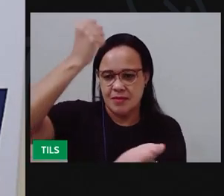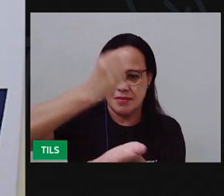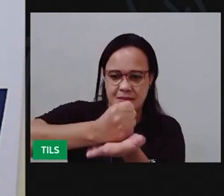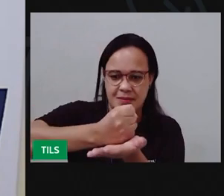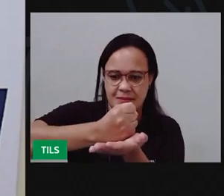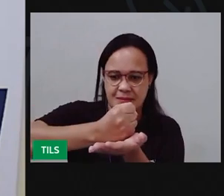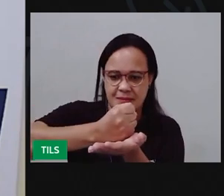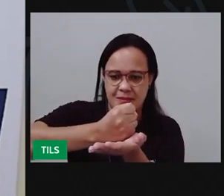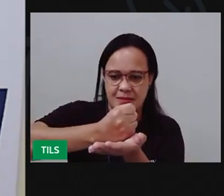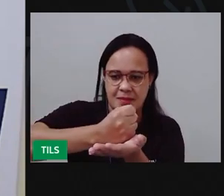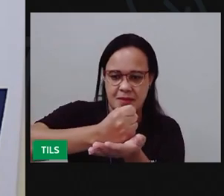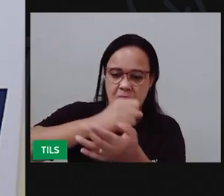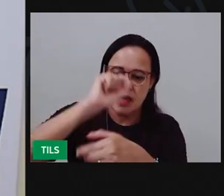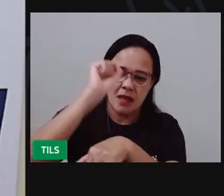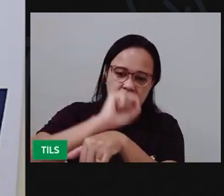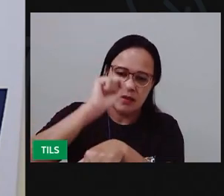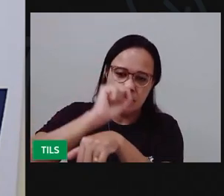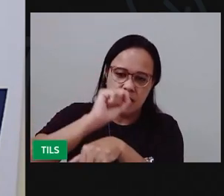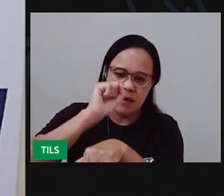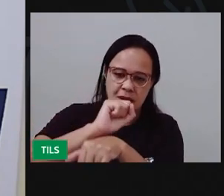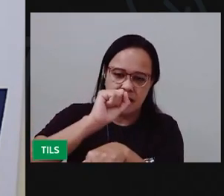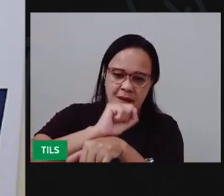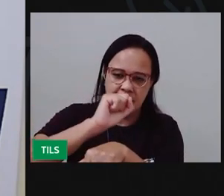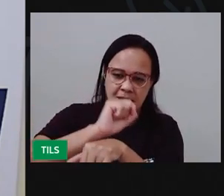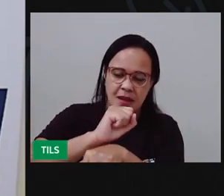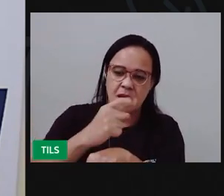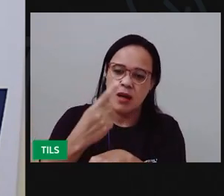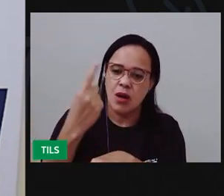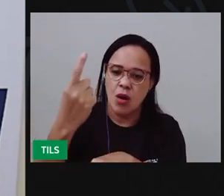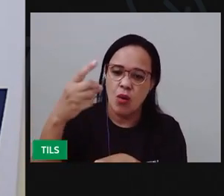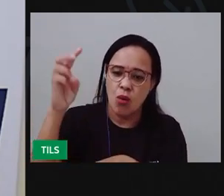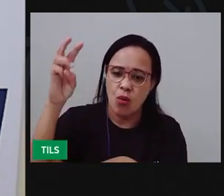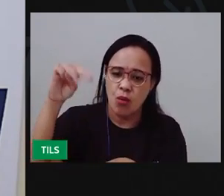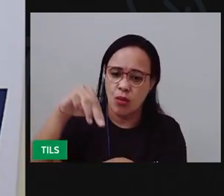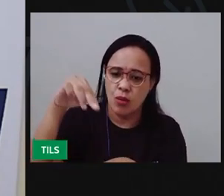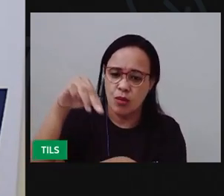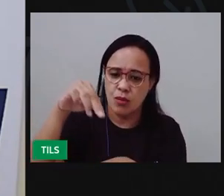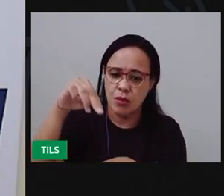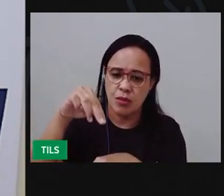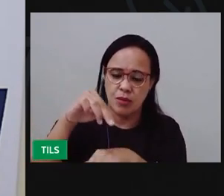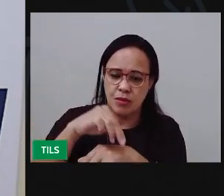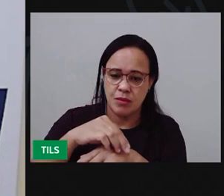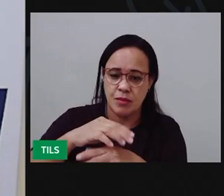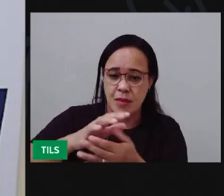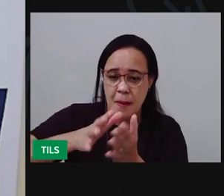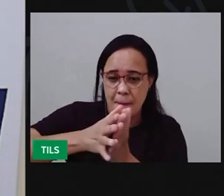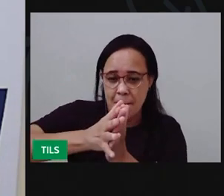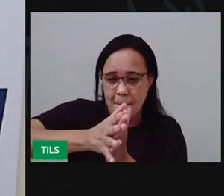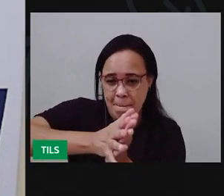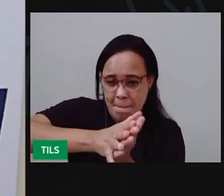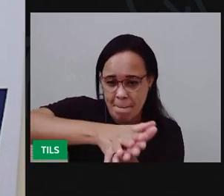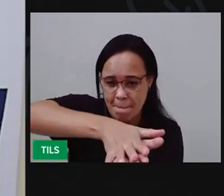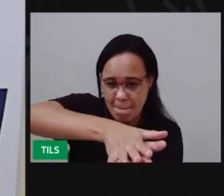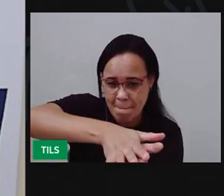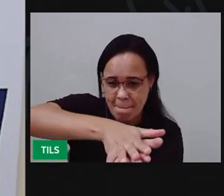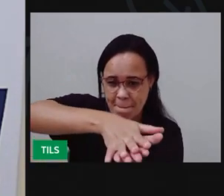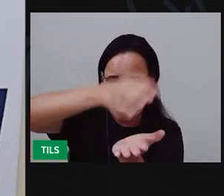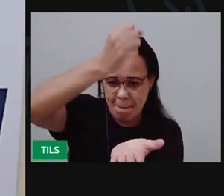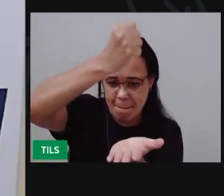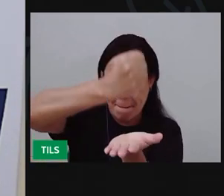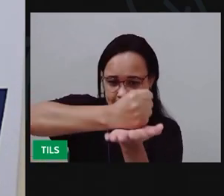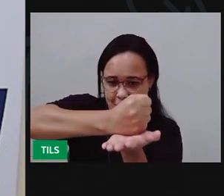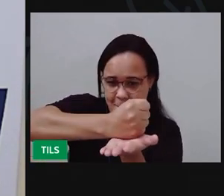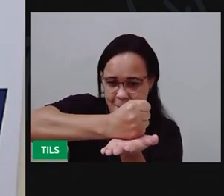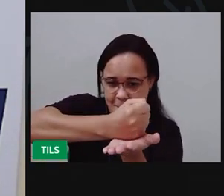Tá? Um minuto. Você pode segurar aqui por um minuto. Pressione aí, sua plaquinha de